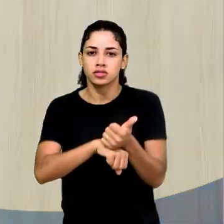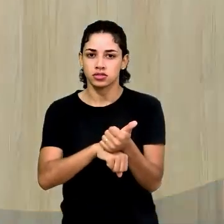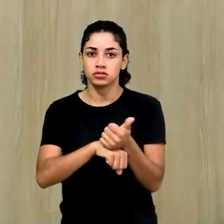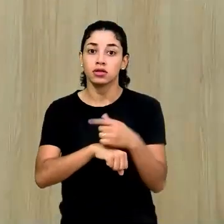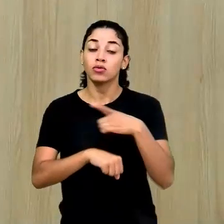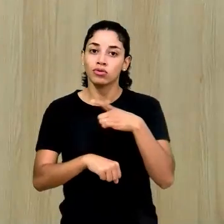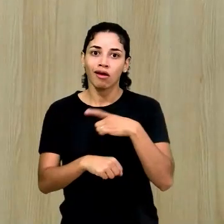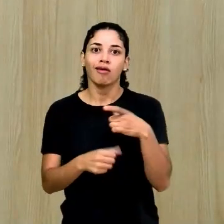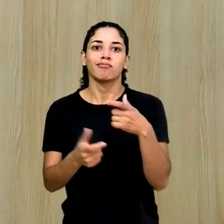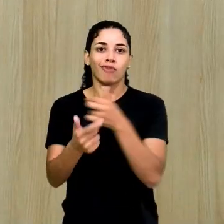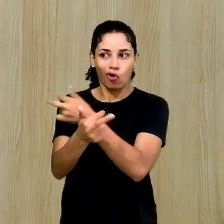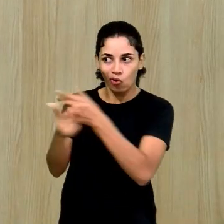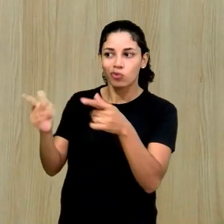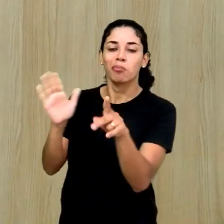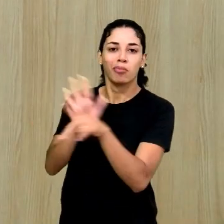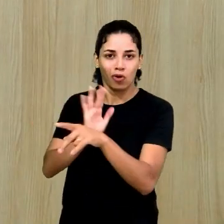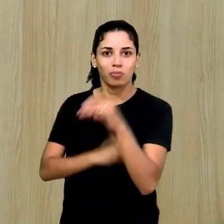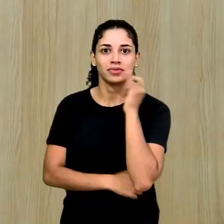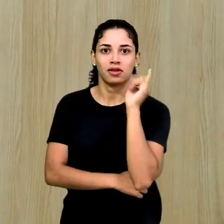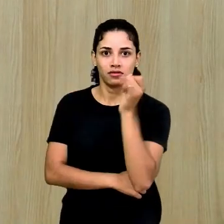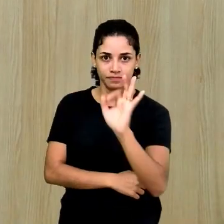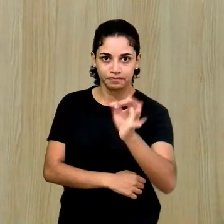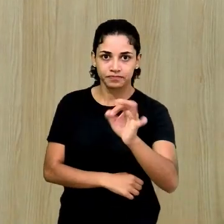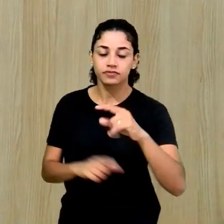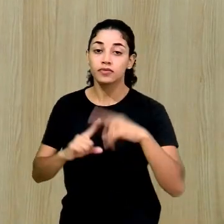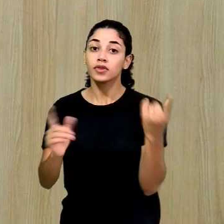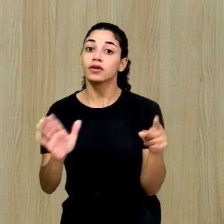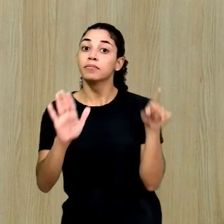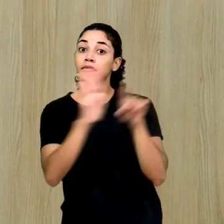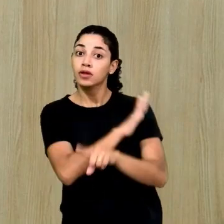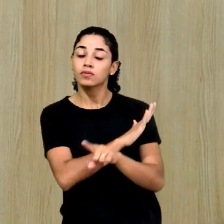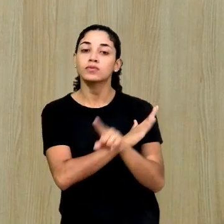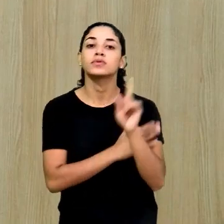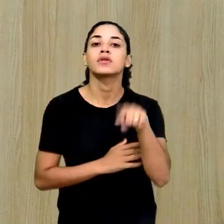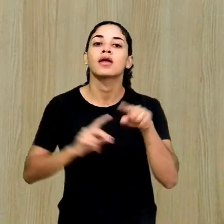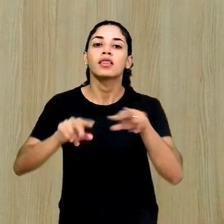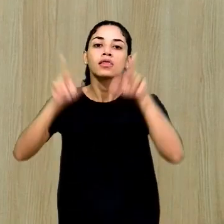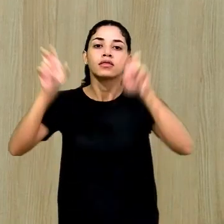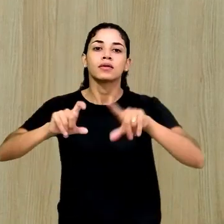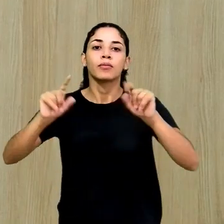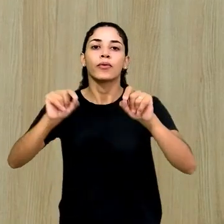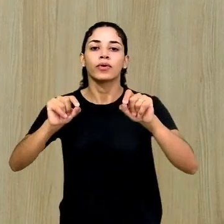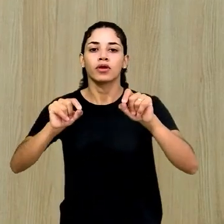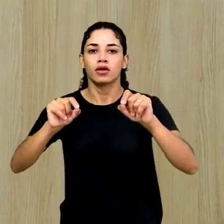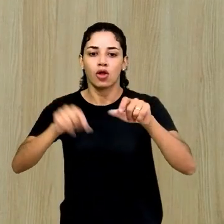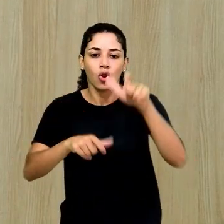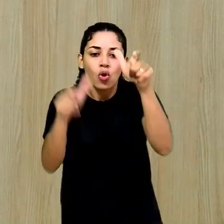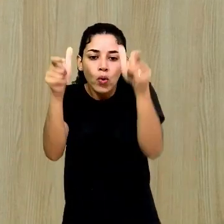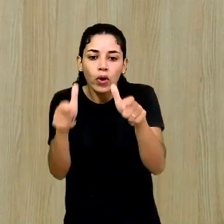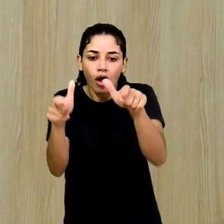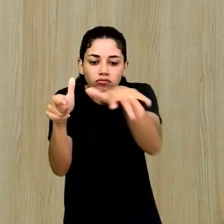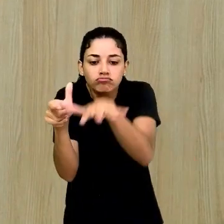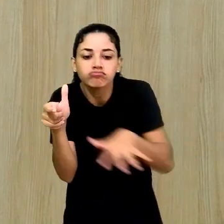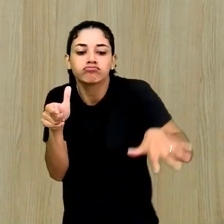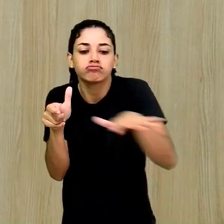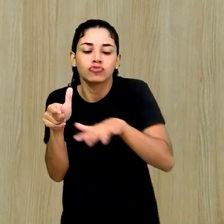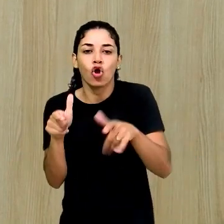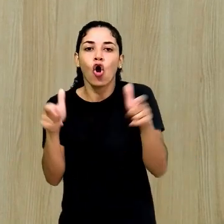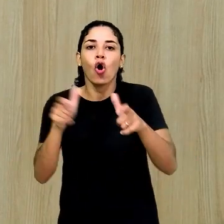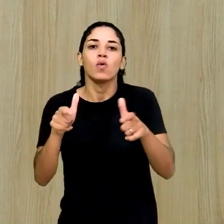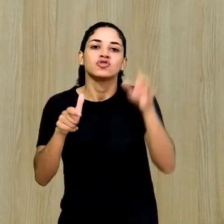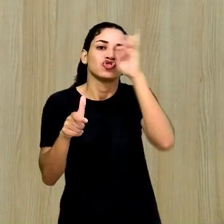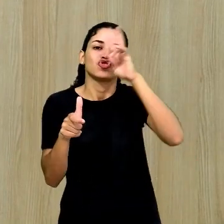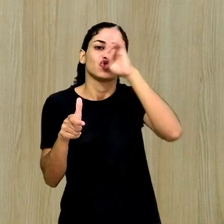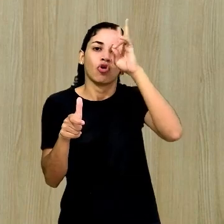todos os elementos de uma narrativa e a pergunta é sobre o ambiente, ou seja, onde a história estava